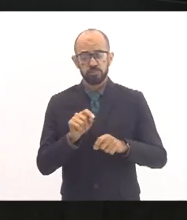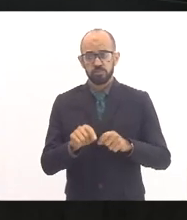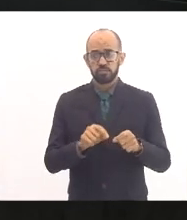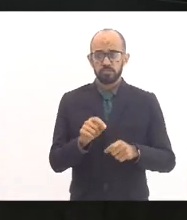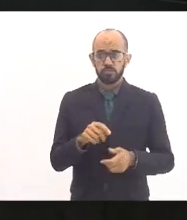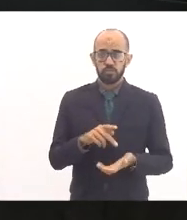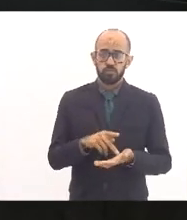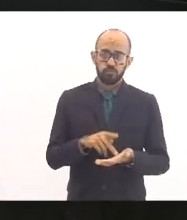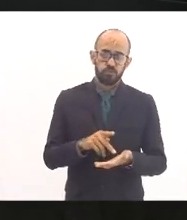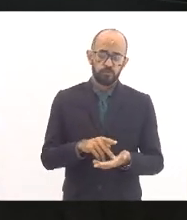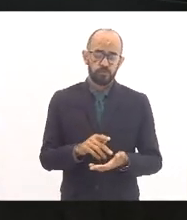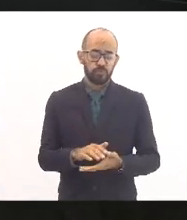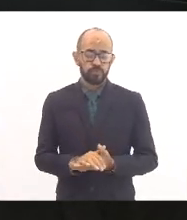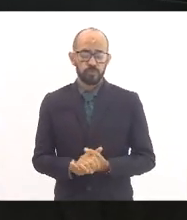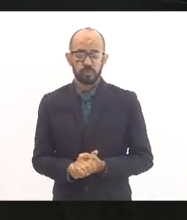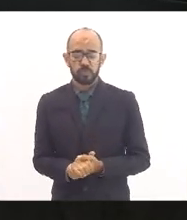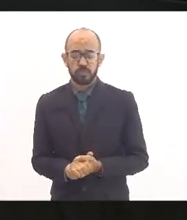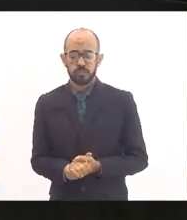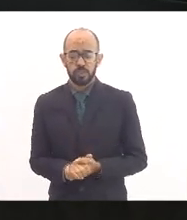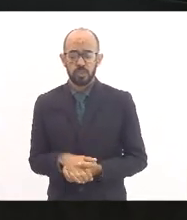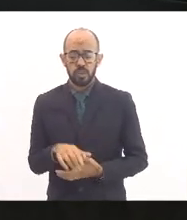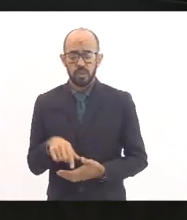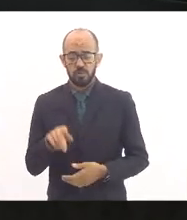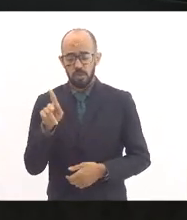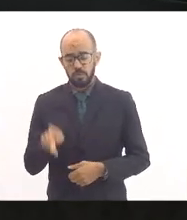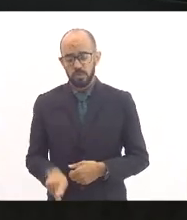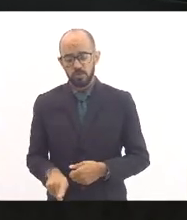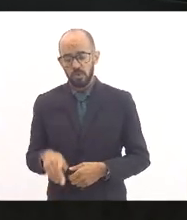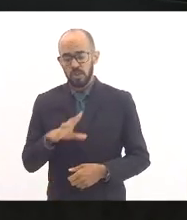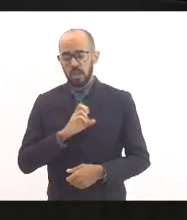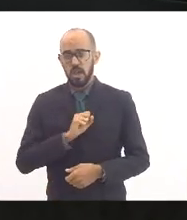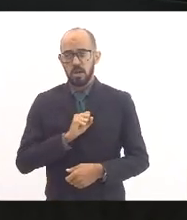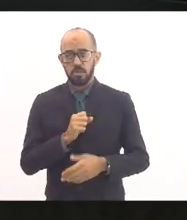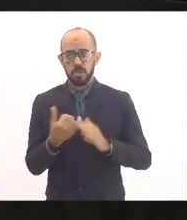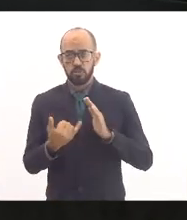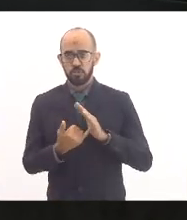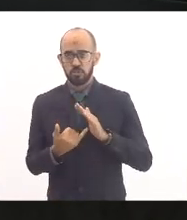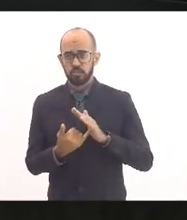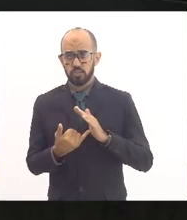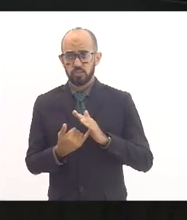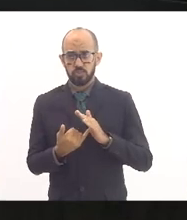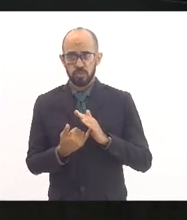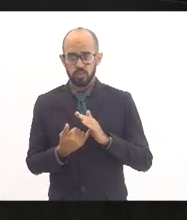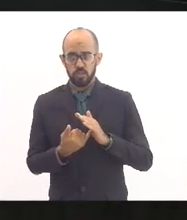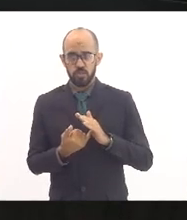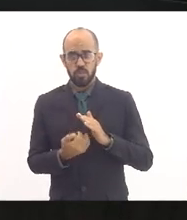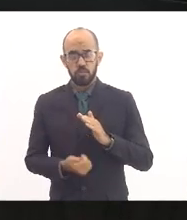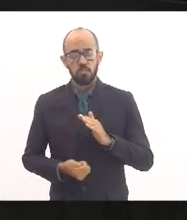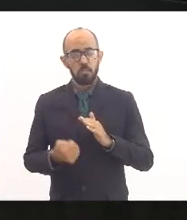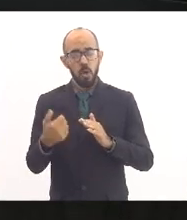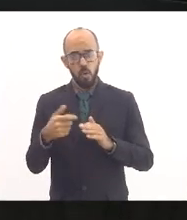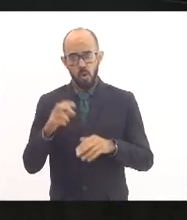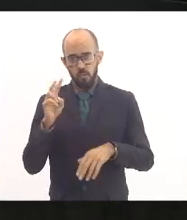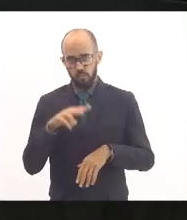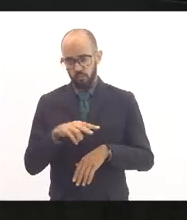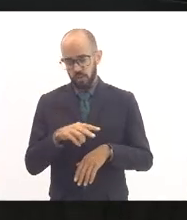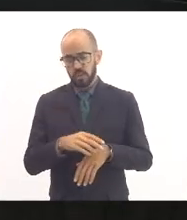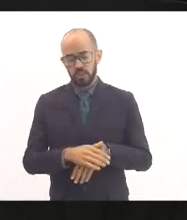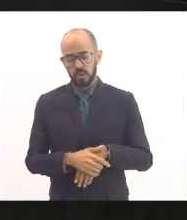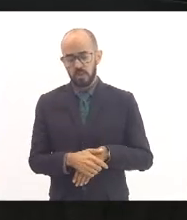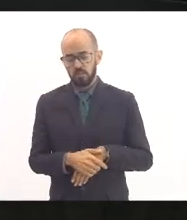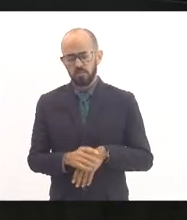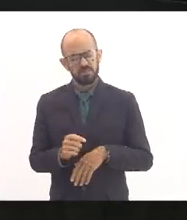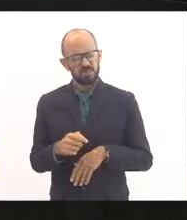sinceramente é uma pessoa que ama instituição como poucas vezes eu vi na vida